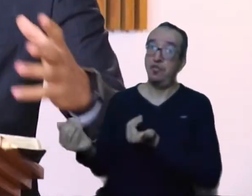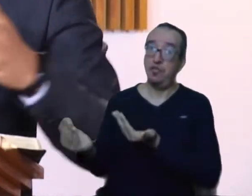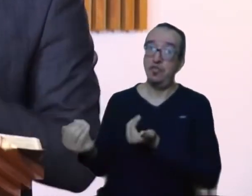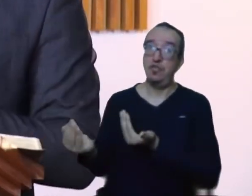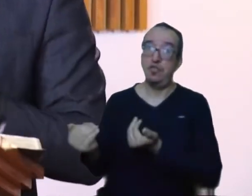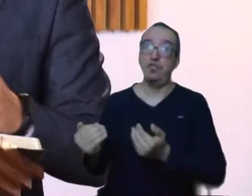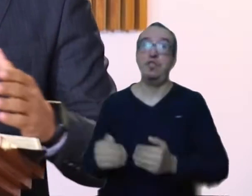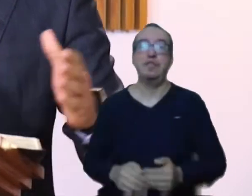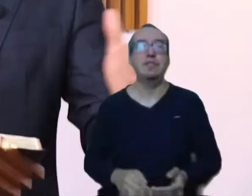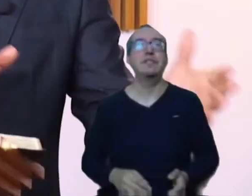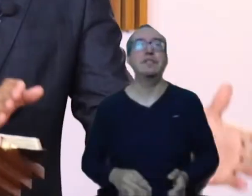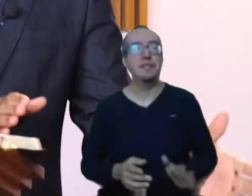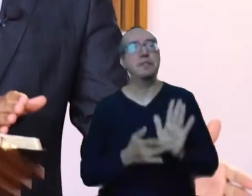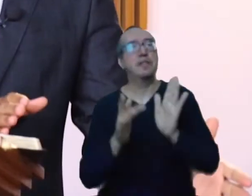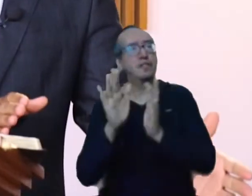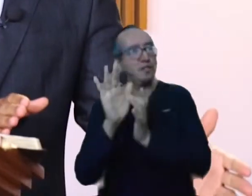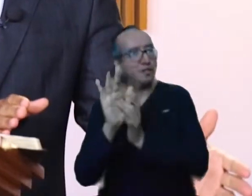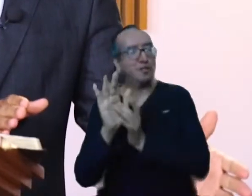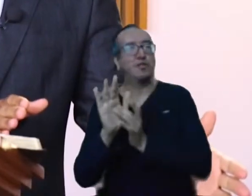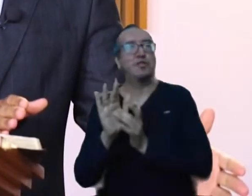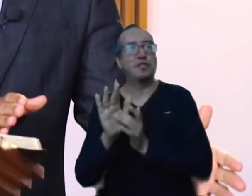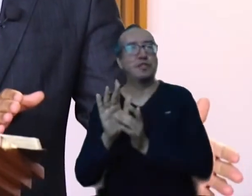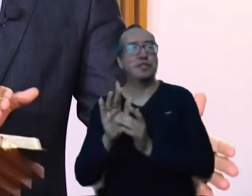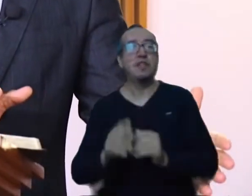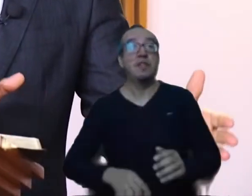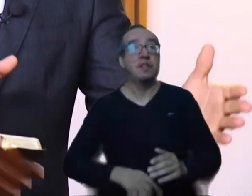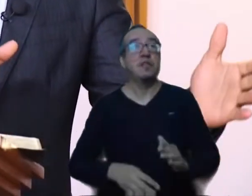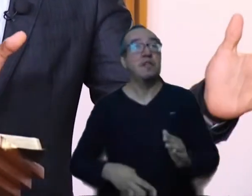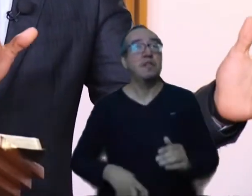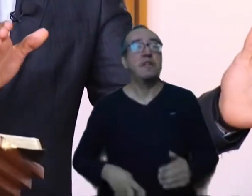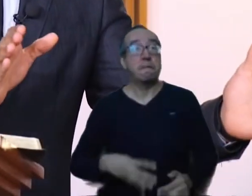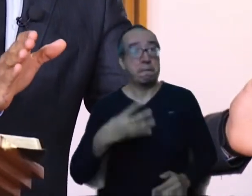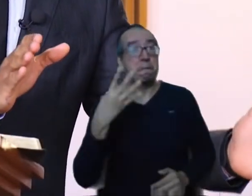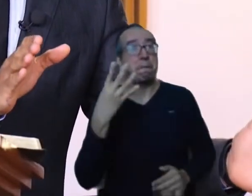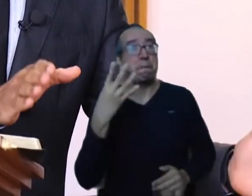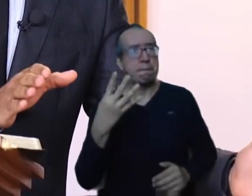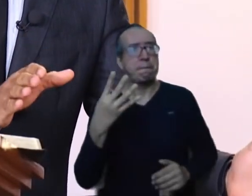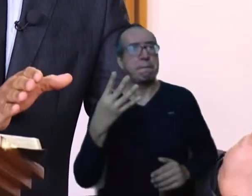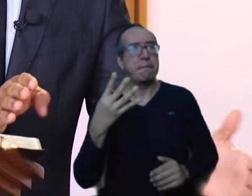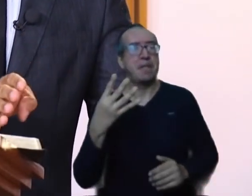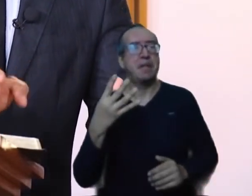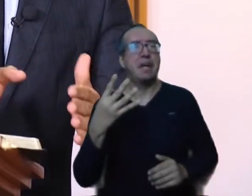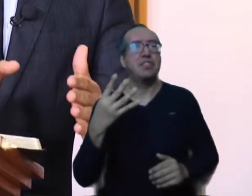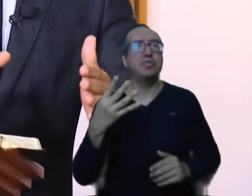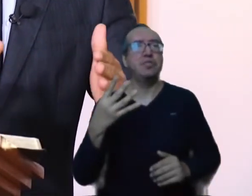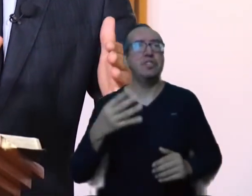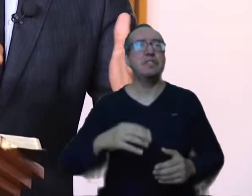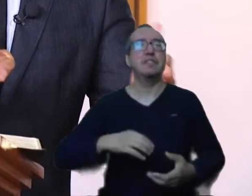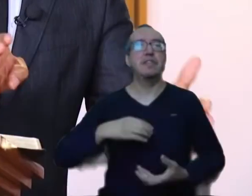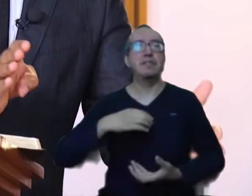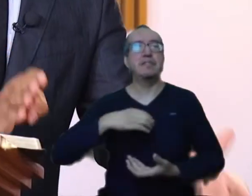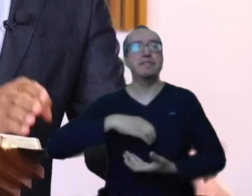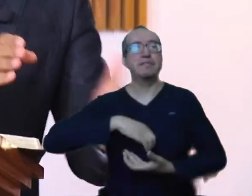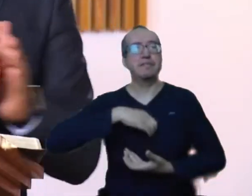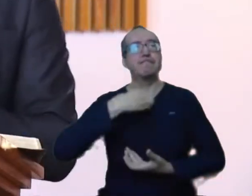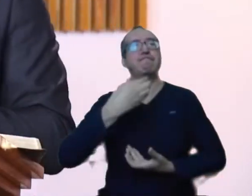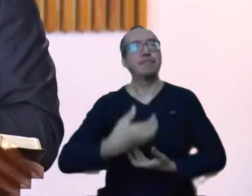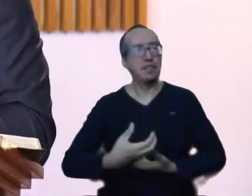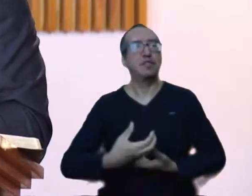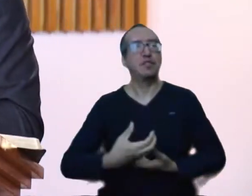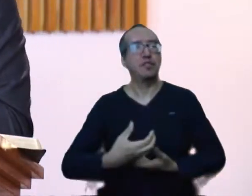atitudes de Paulo. Nós vimos aqui da igreja. A igreja não está preocupada o porquê que ele